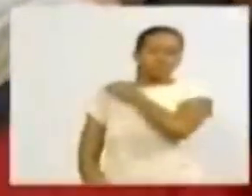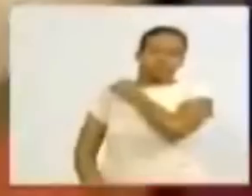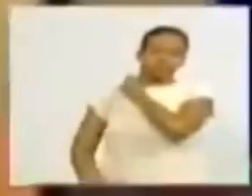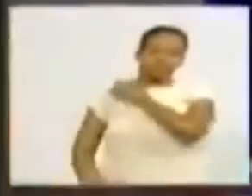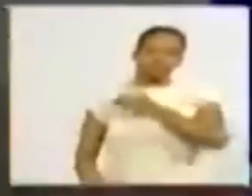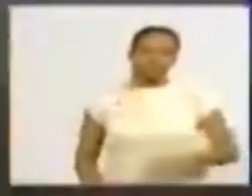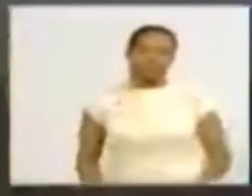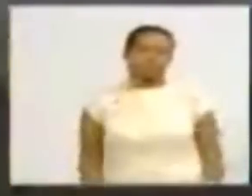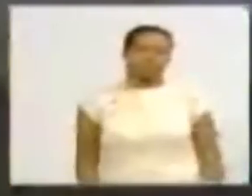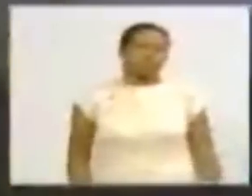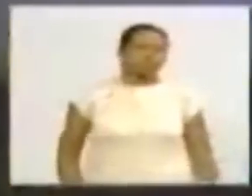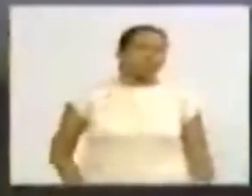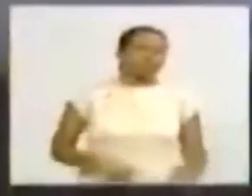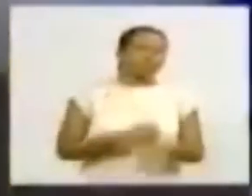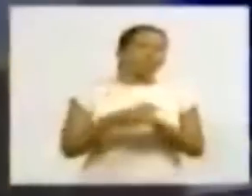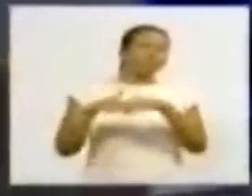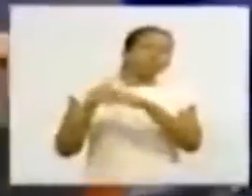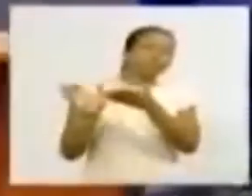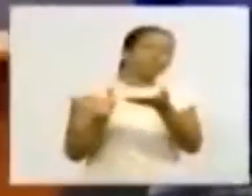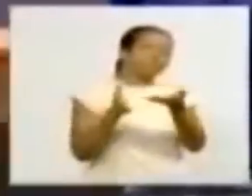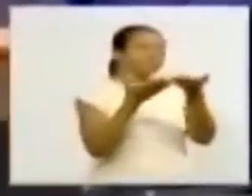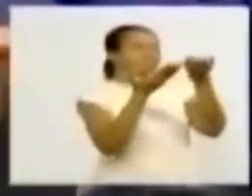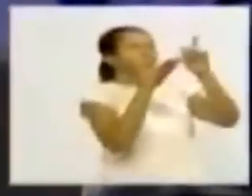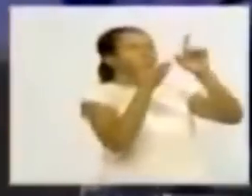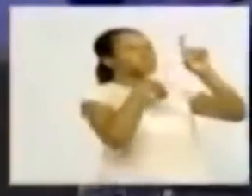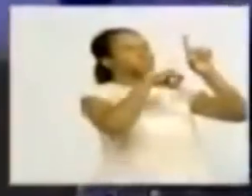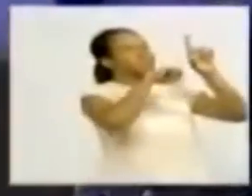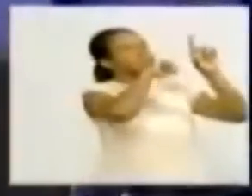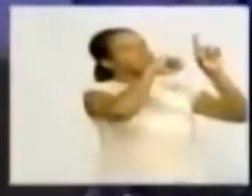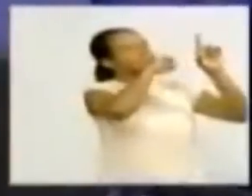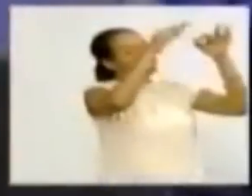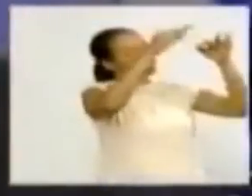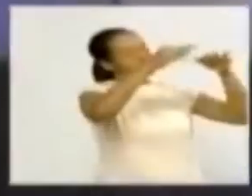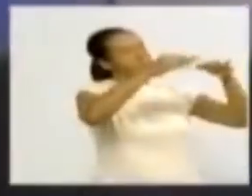Tá bonito, minha gente. Tudo é do Pai.